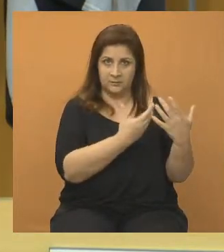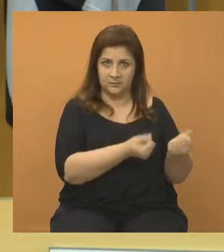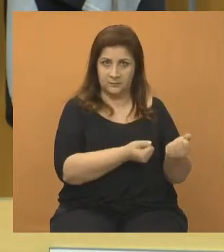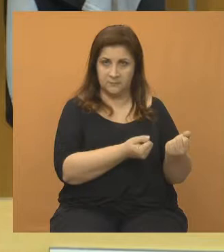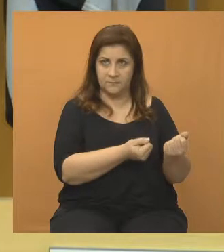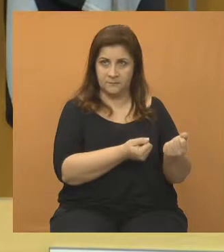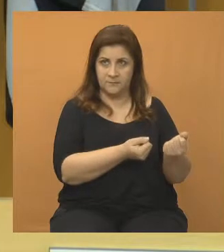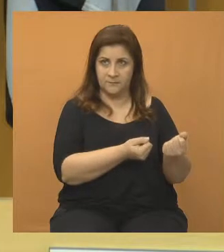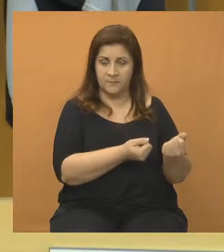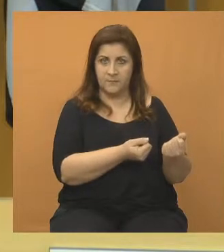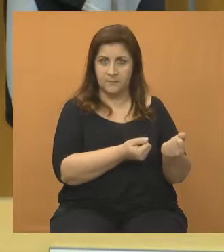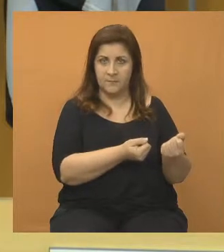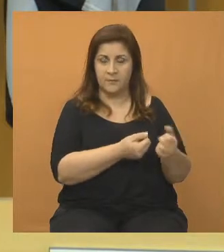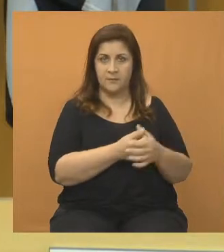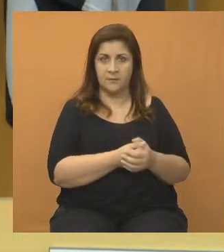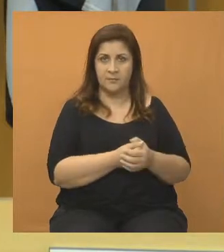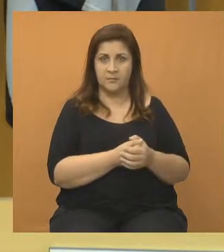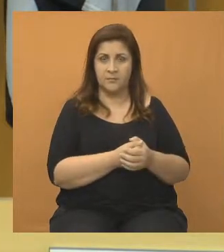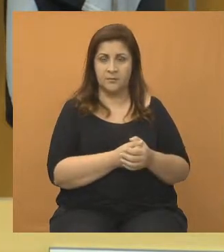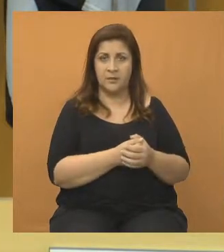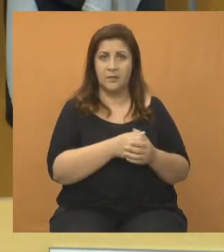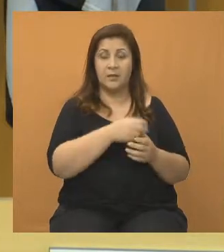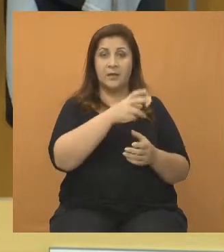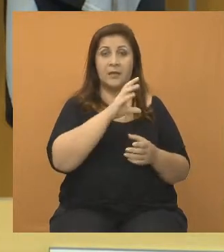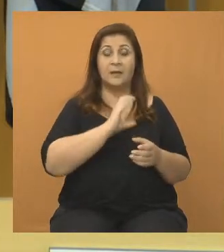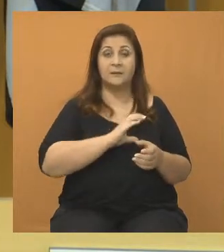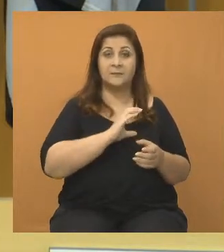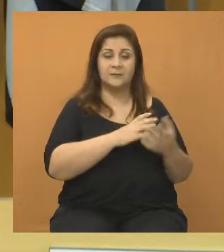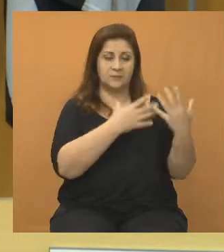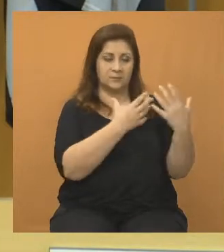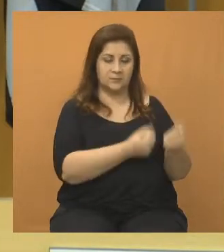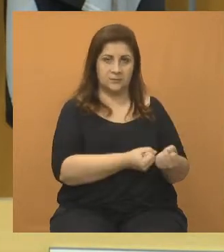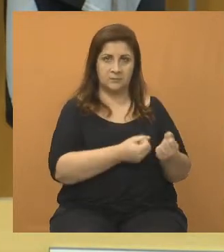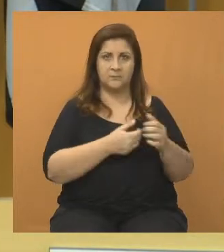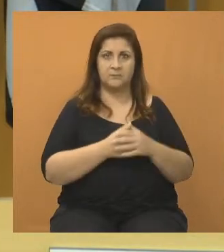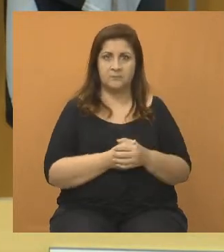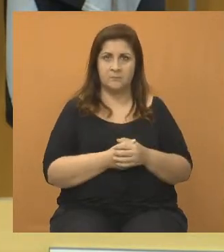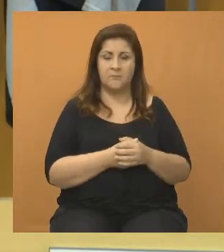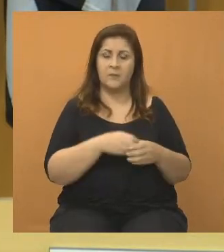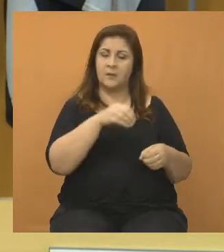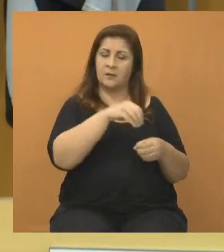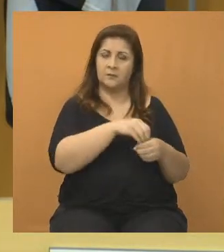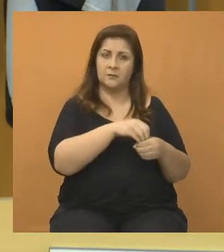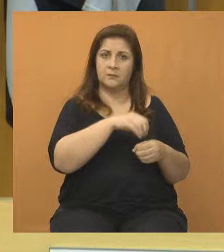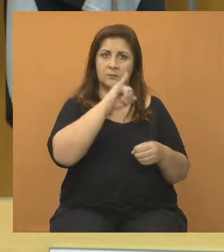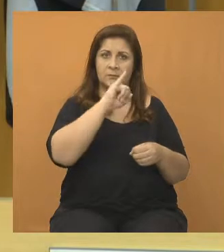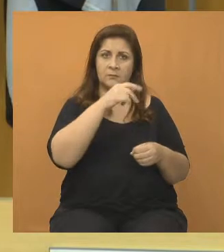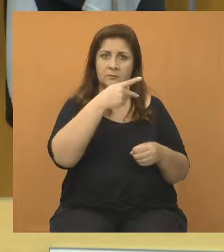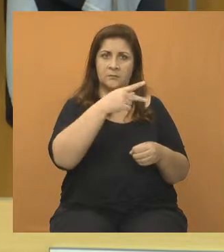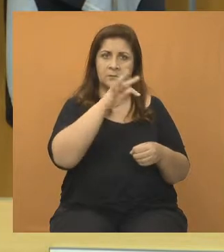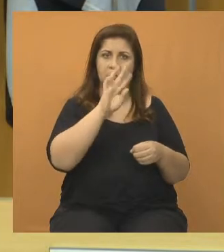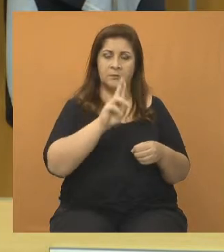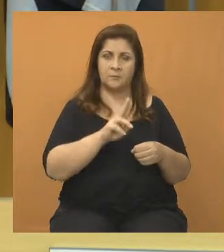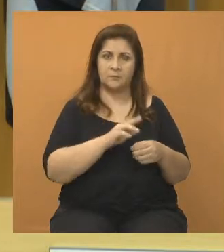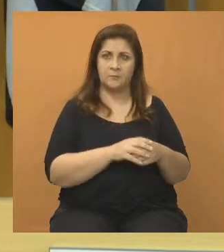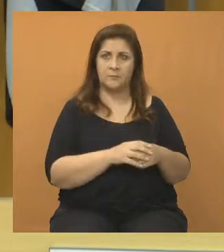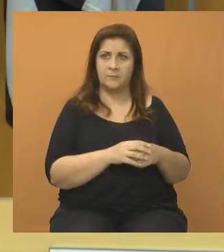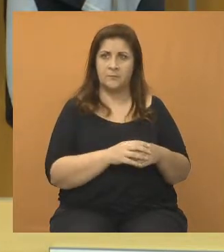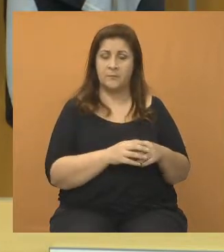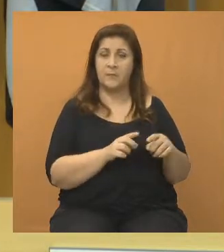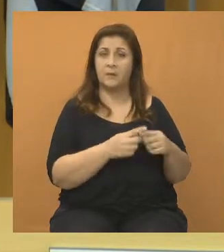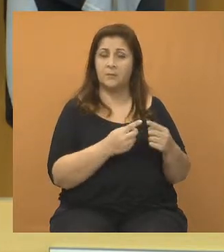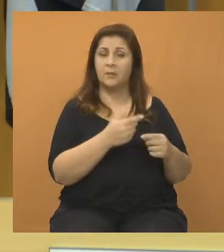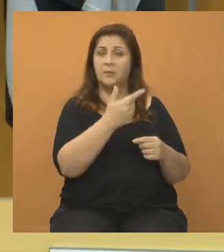executadas pelo município, a receita que o próprio município arrecada. Daí nisso entra o IPTU e o ISS. Mas grande parte das receitas